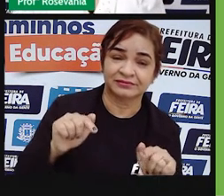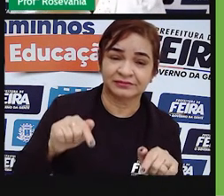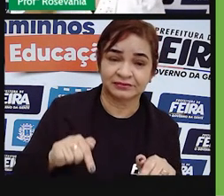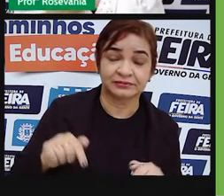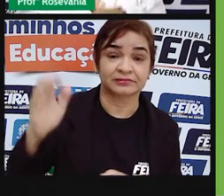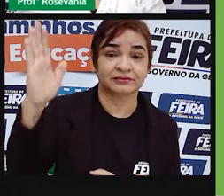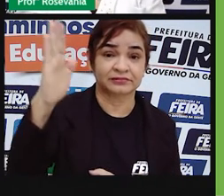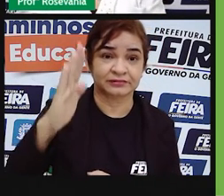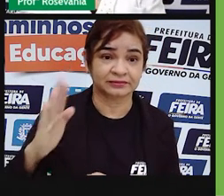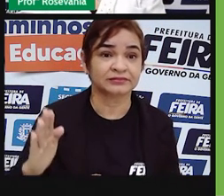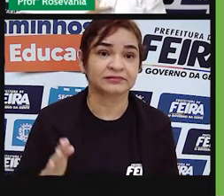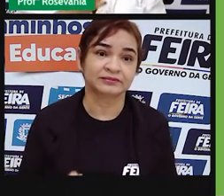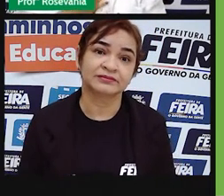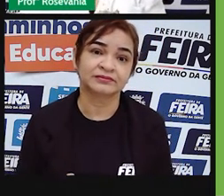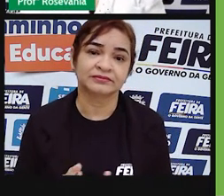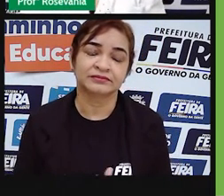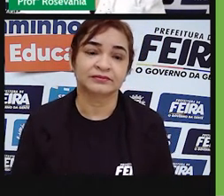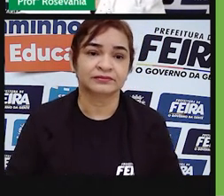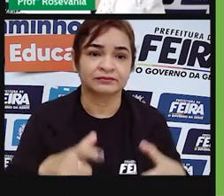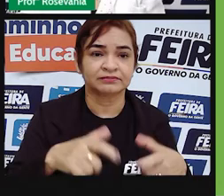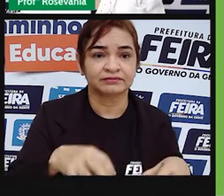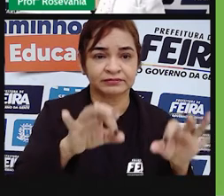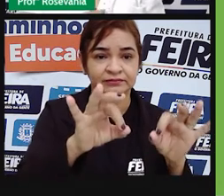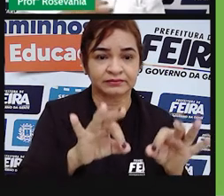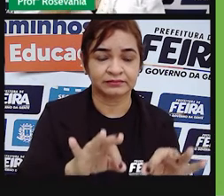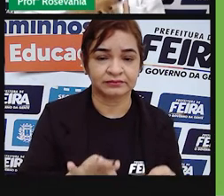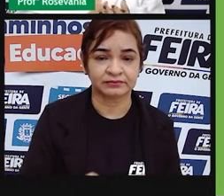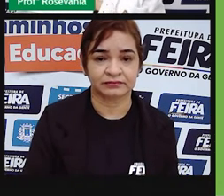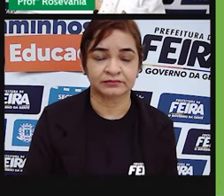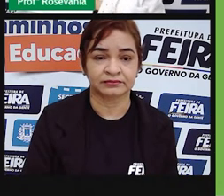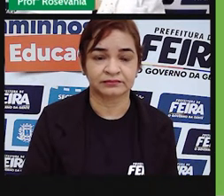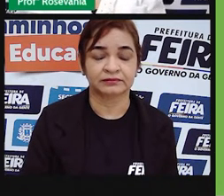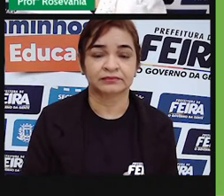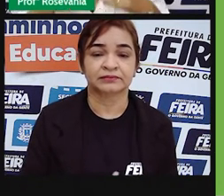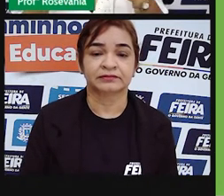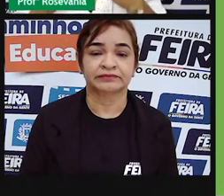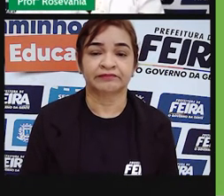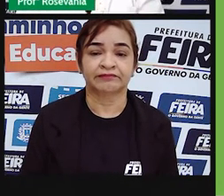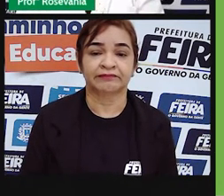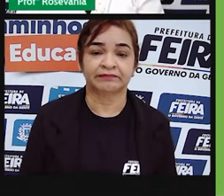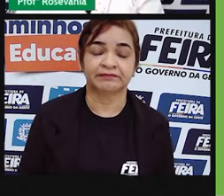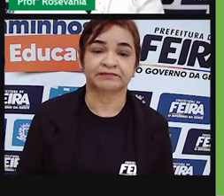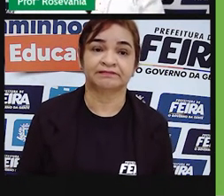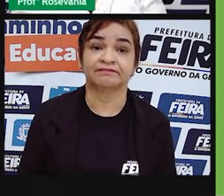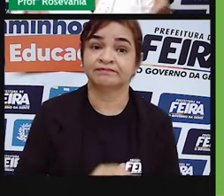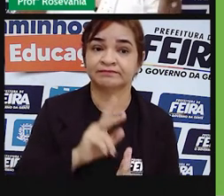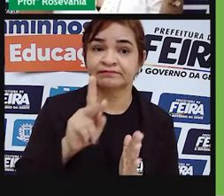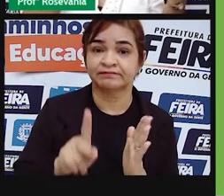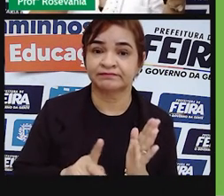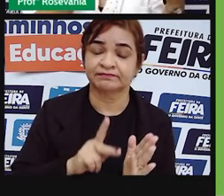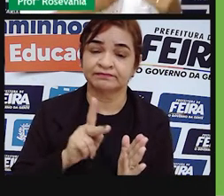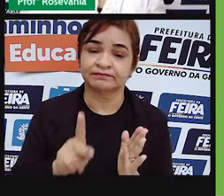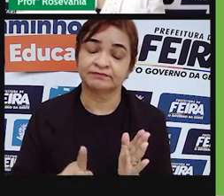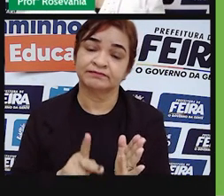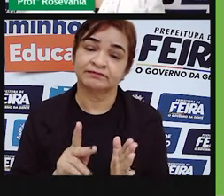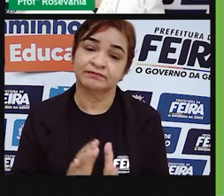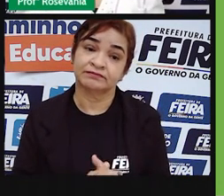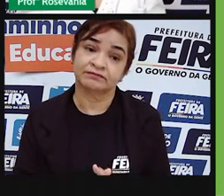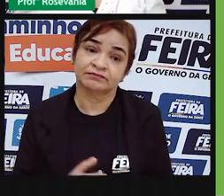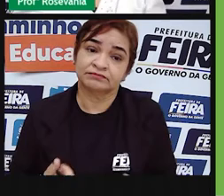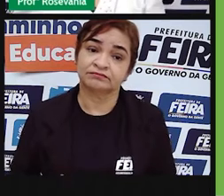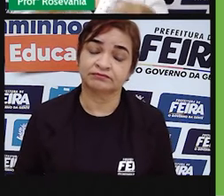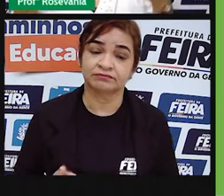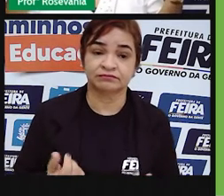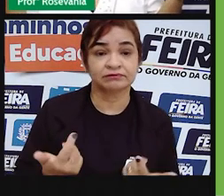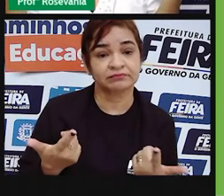Brasil, a gente migra especificamente, né, por questões políticas, ou questões